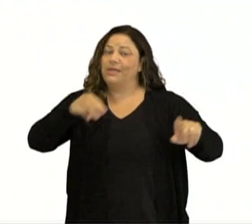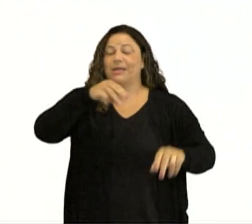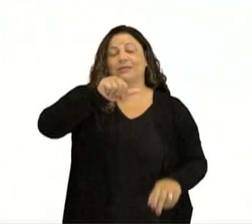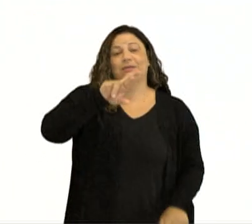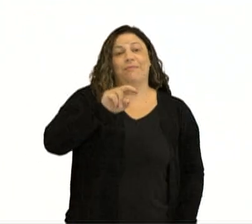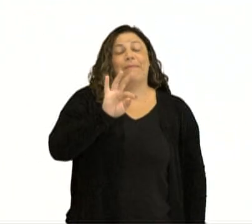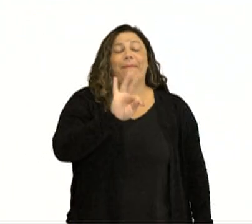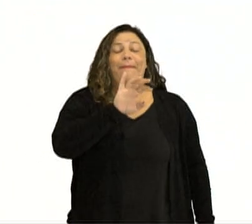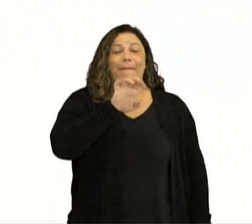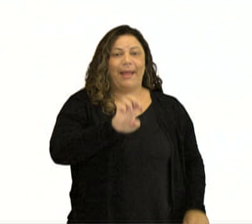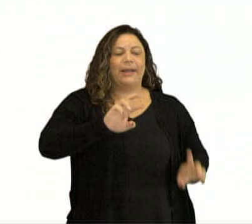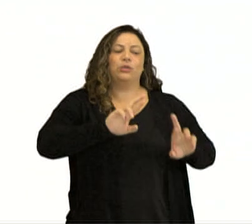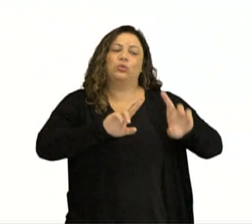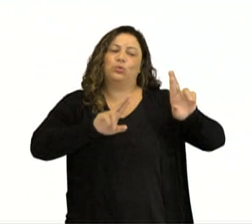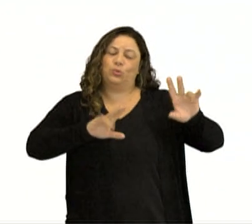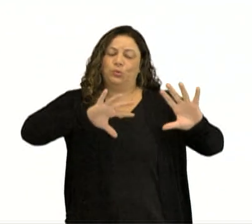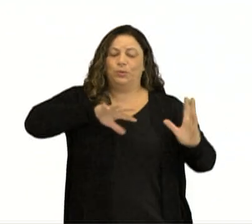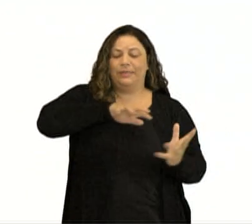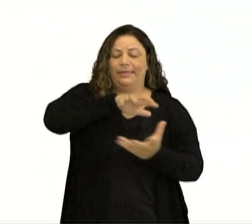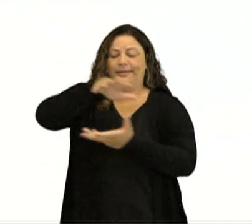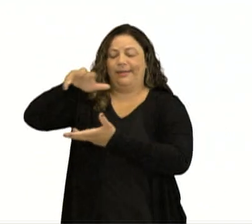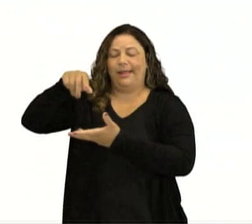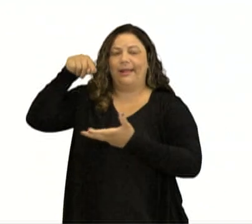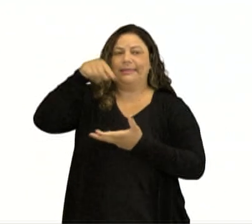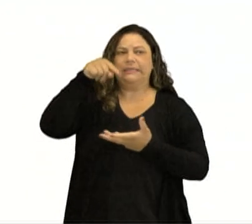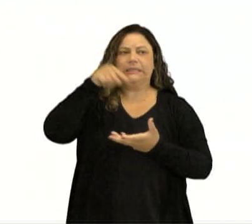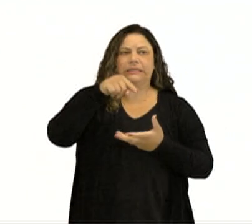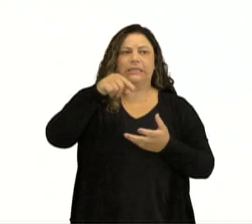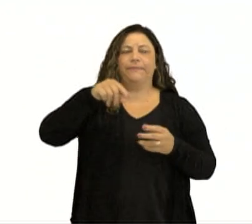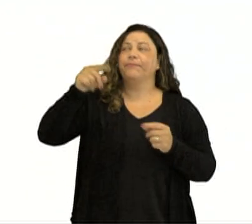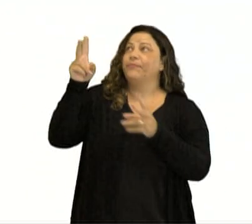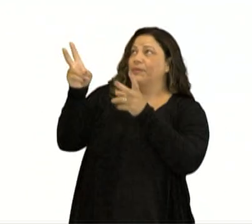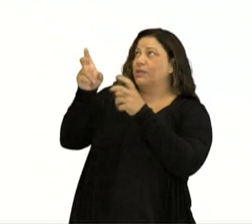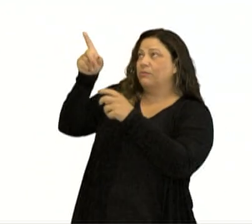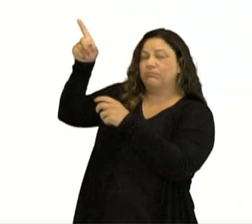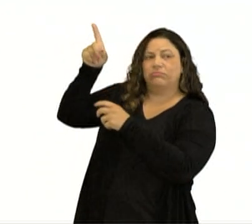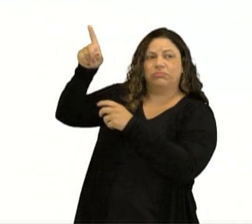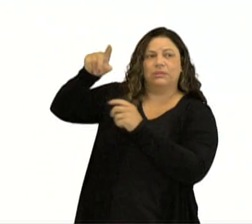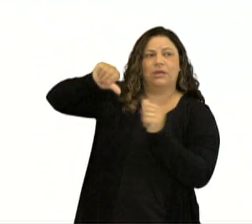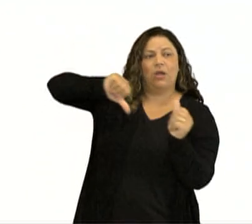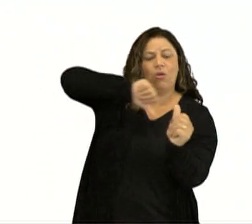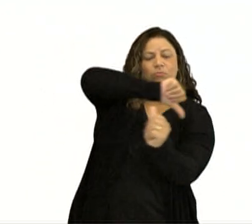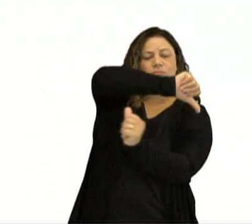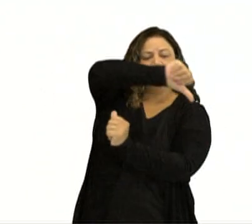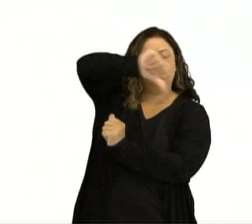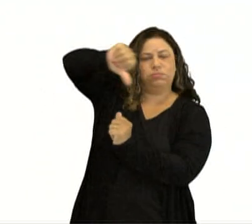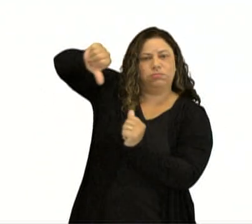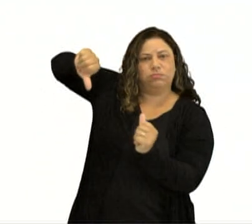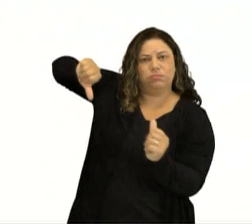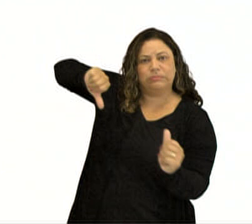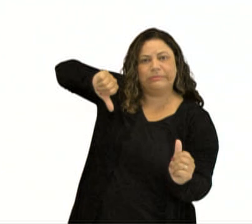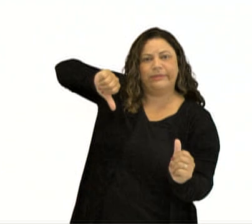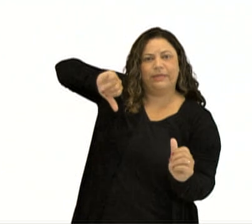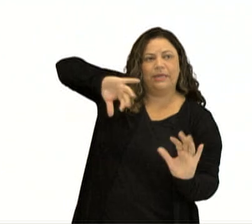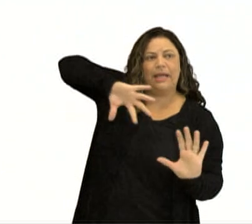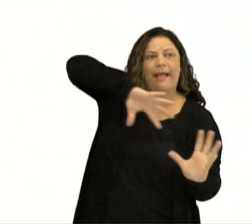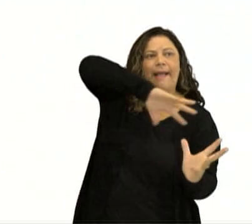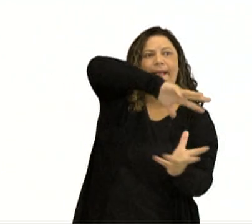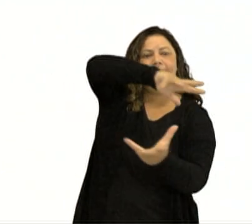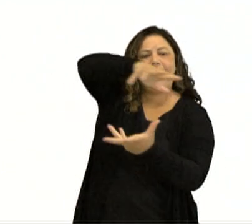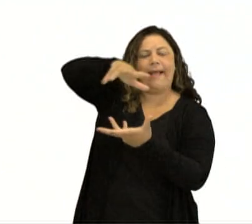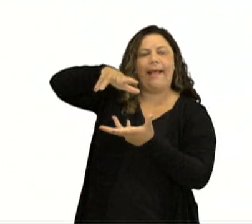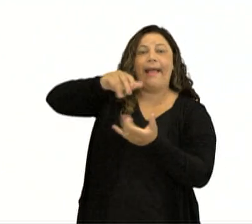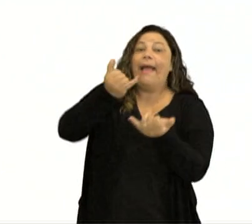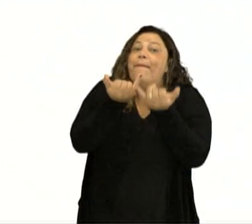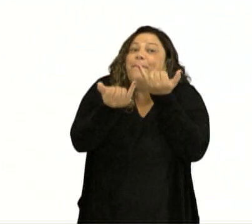diferentes, você acaba tendo esse movimento que é chamado movimento retrógrado, que parece que ele está fazendo um E,